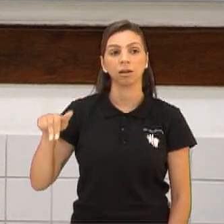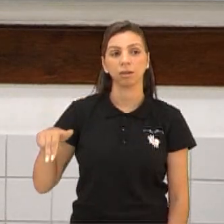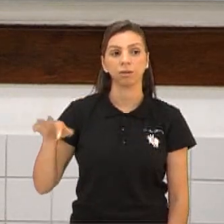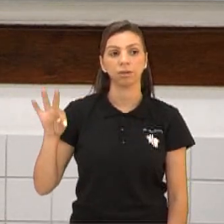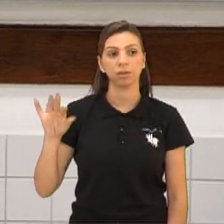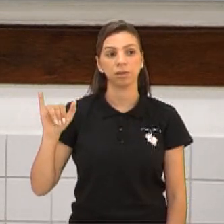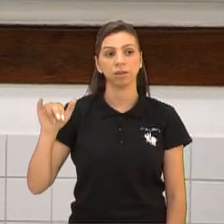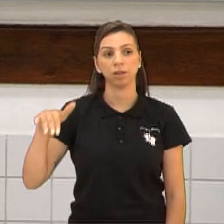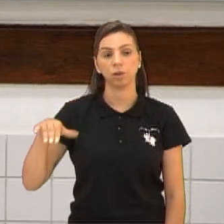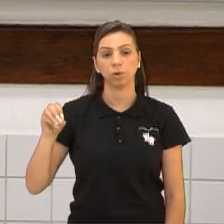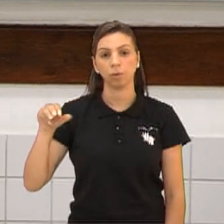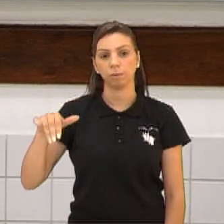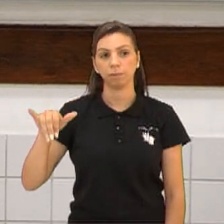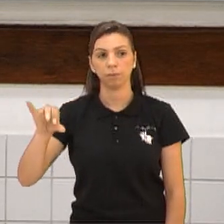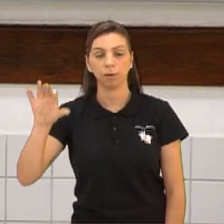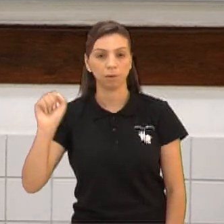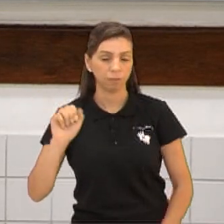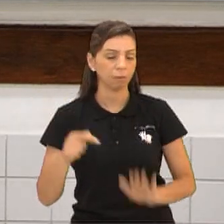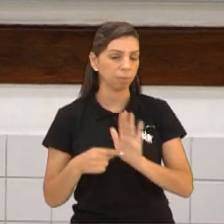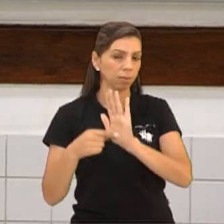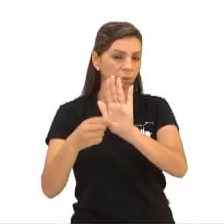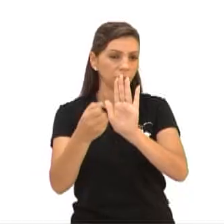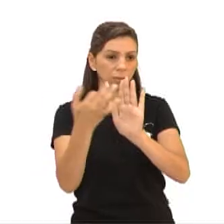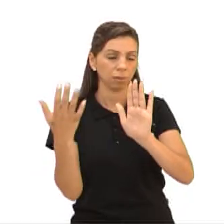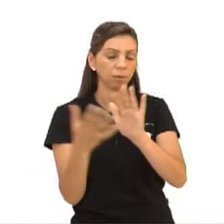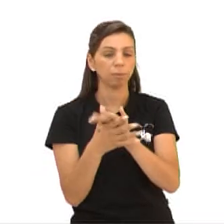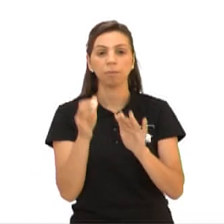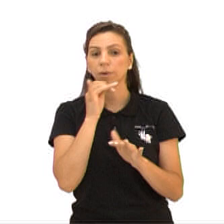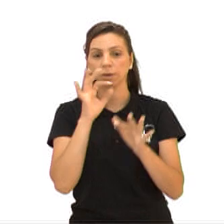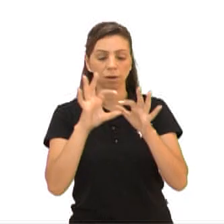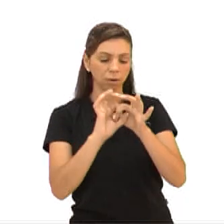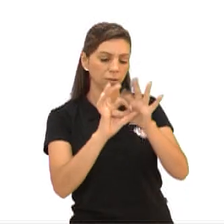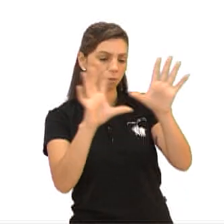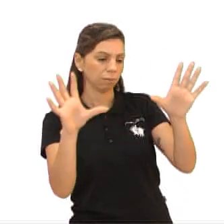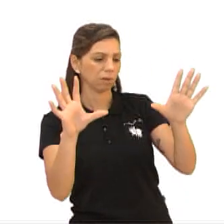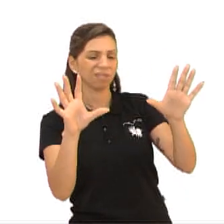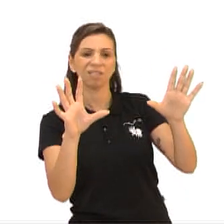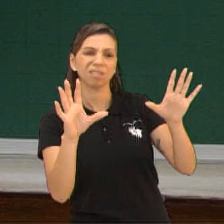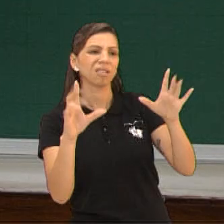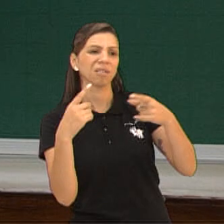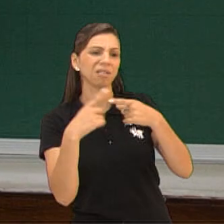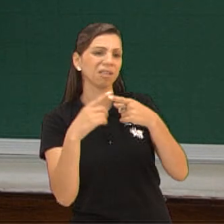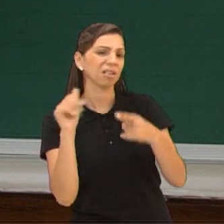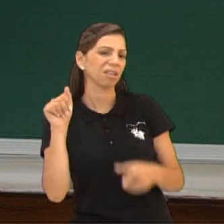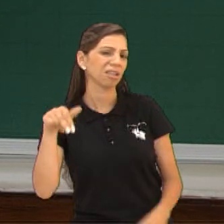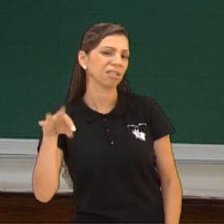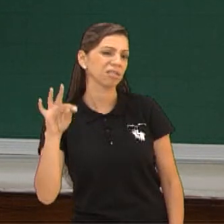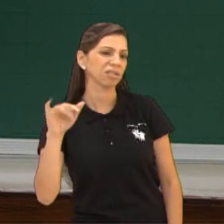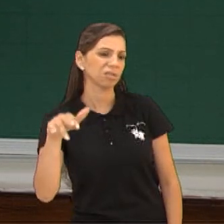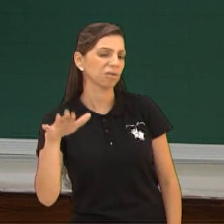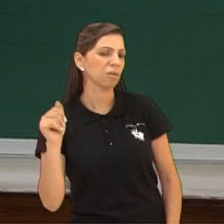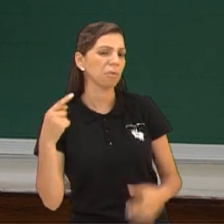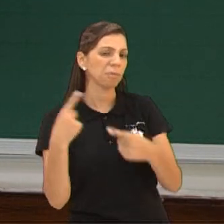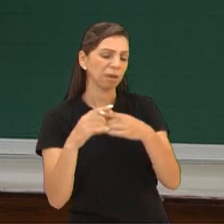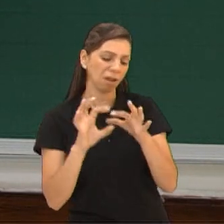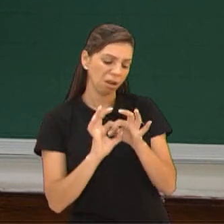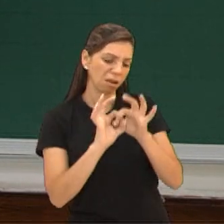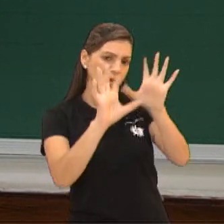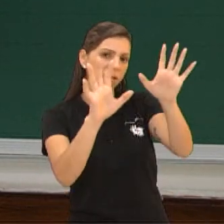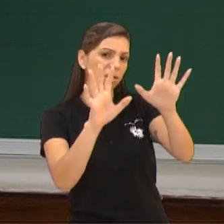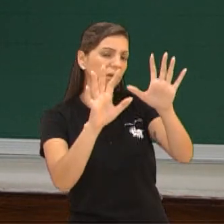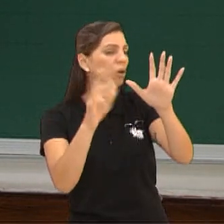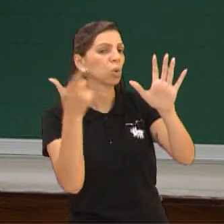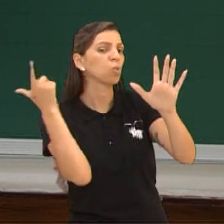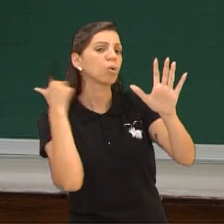Então, eu vou mostrar para vocês algumas. Então, por exemplo, a liberdade. Por que a liberdade é uma antinomia? Por que a liberdade a gente